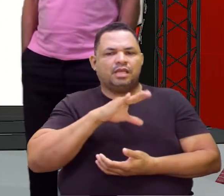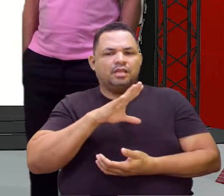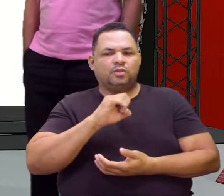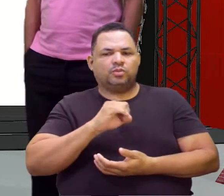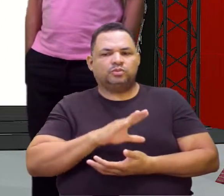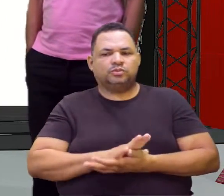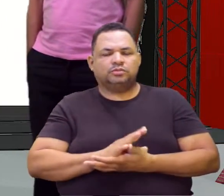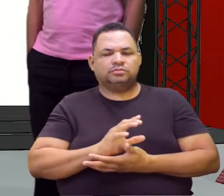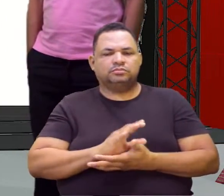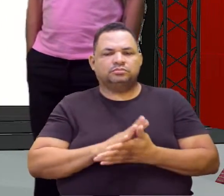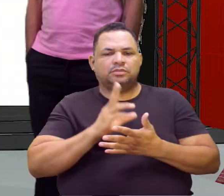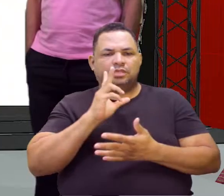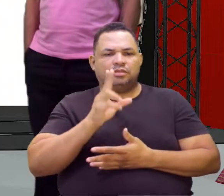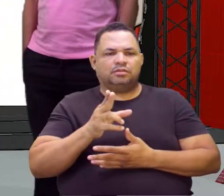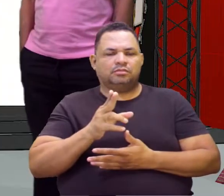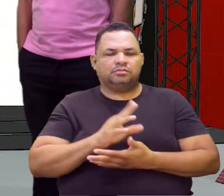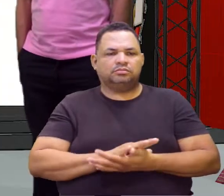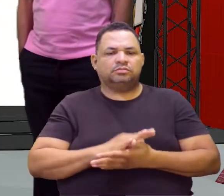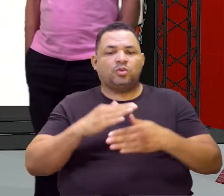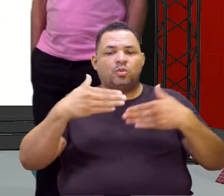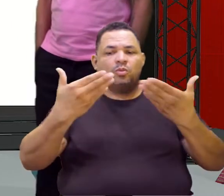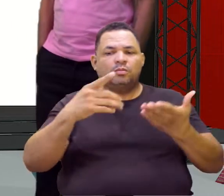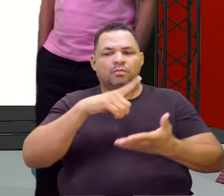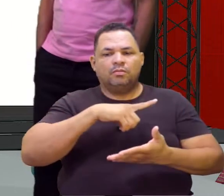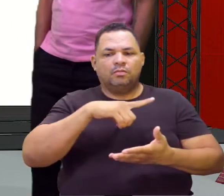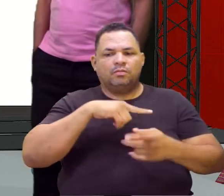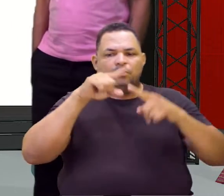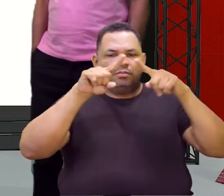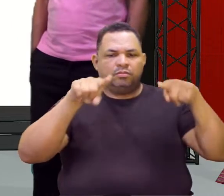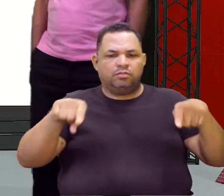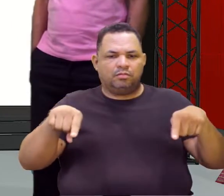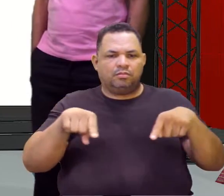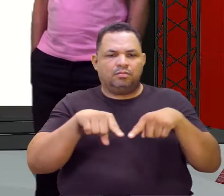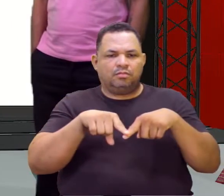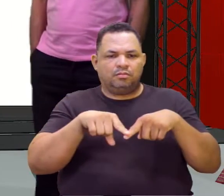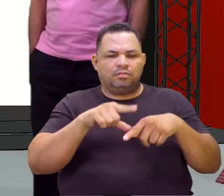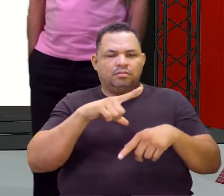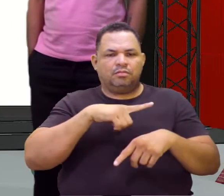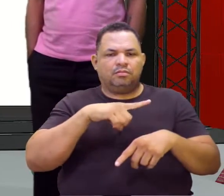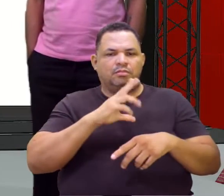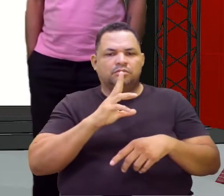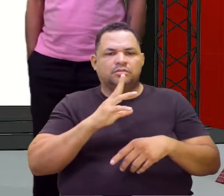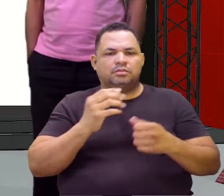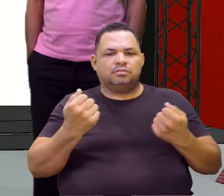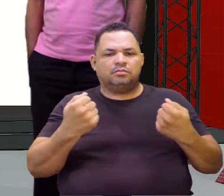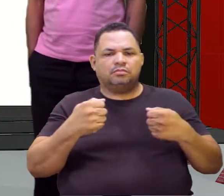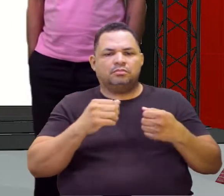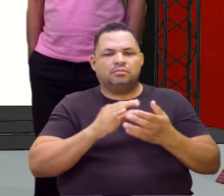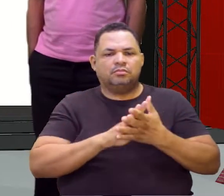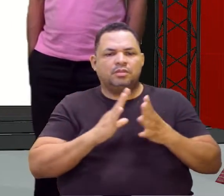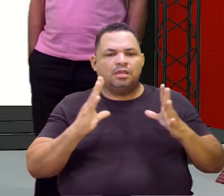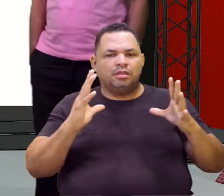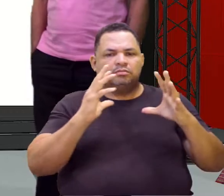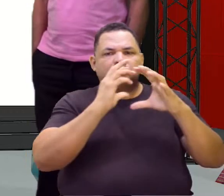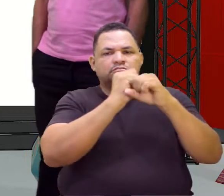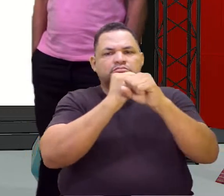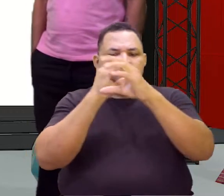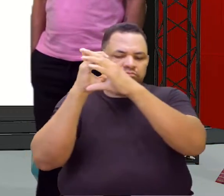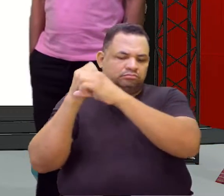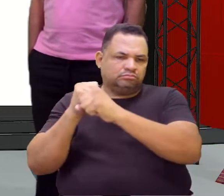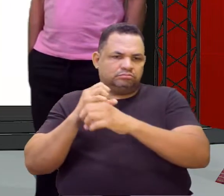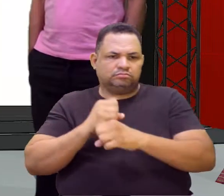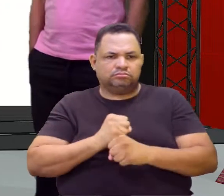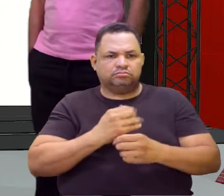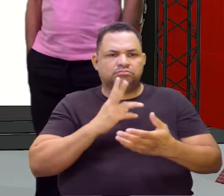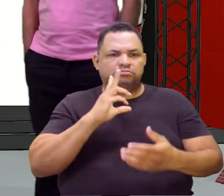Isso. Então, lados iguais. Então, quando o triângulo é equilátero, então a gente já pode fazer, é a soma de todos os lados, mas os